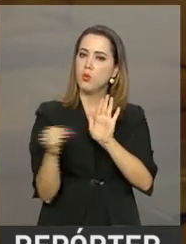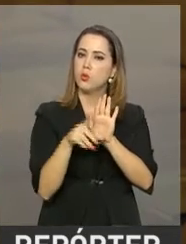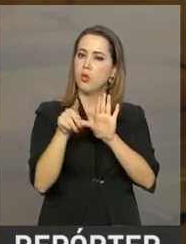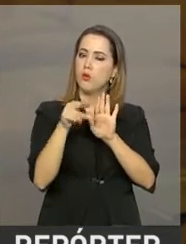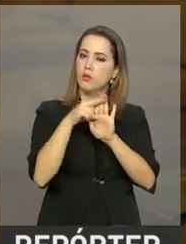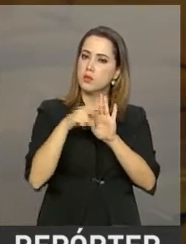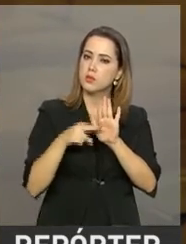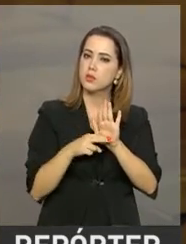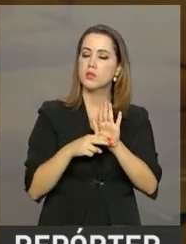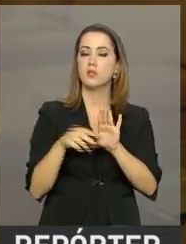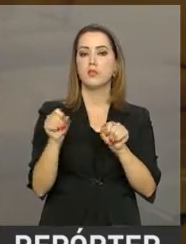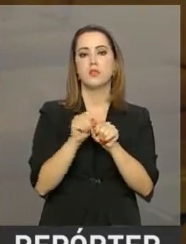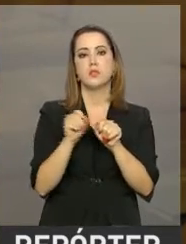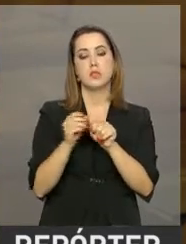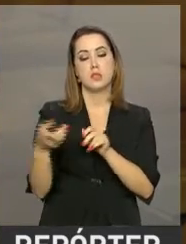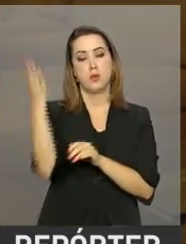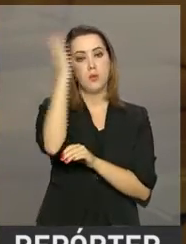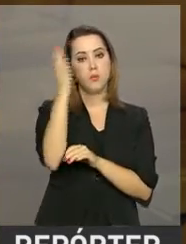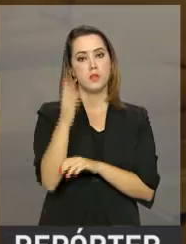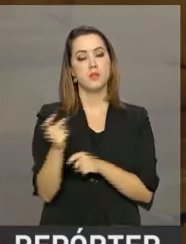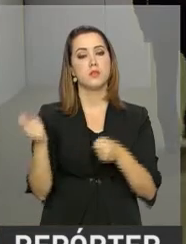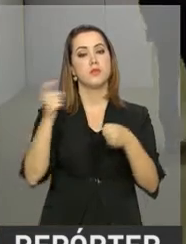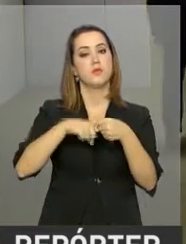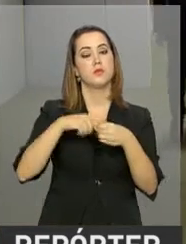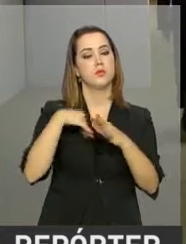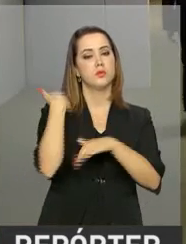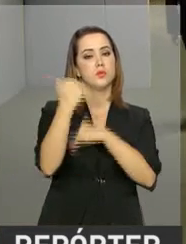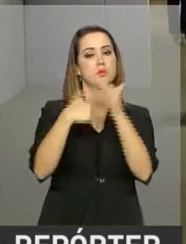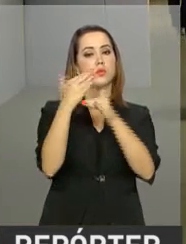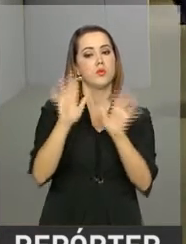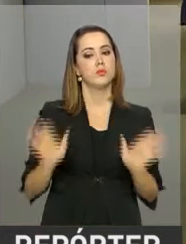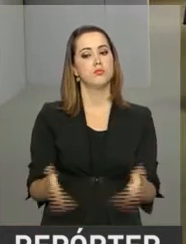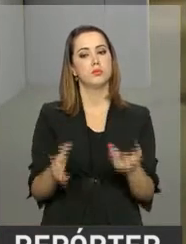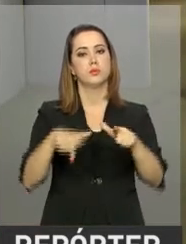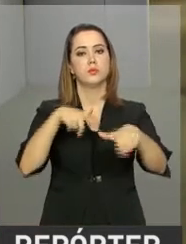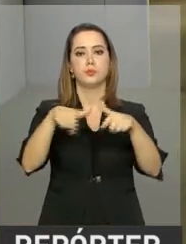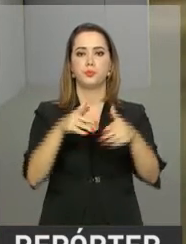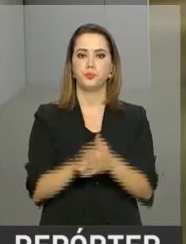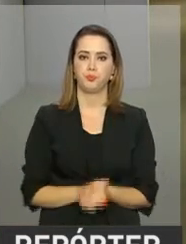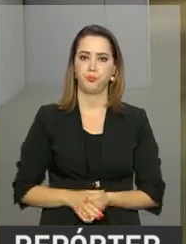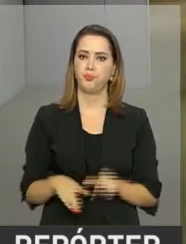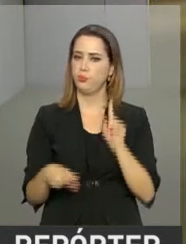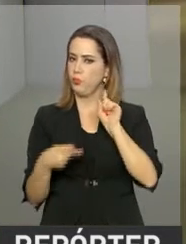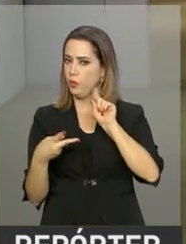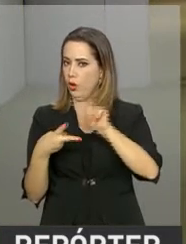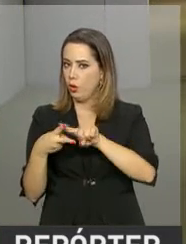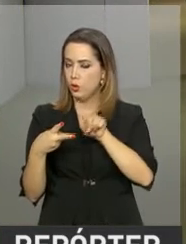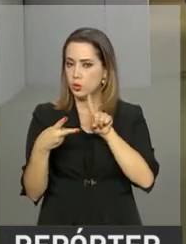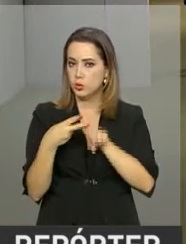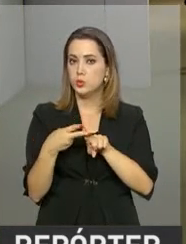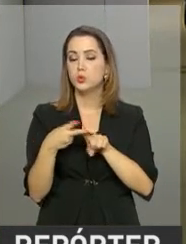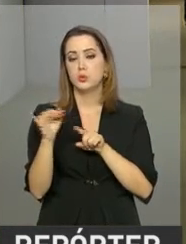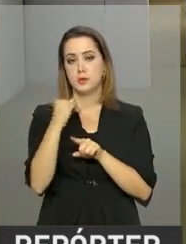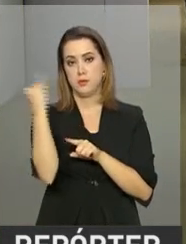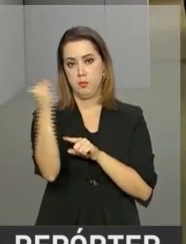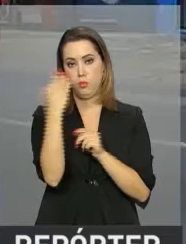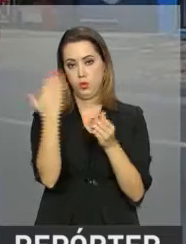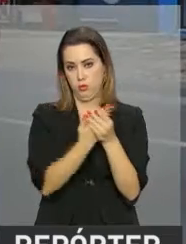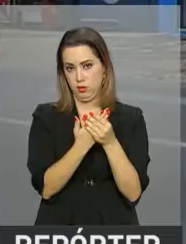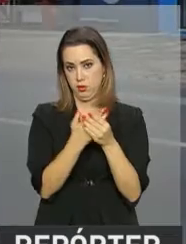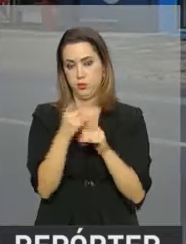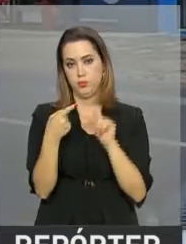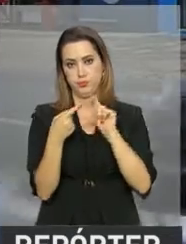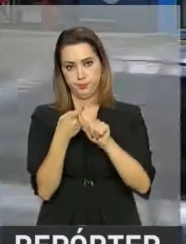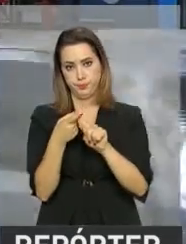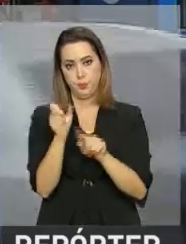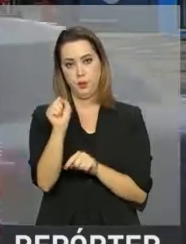Brasil voltar a crescer e gerar empregos. Entre as reformas estão duas que devem ser enviadas ao Congresso neste semestre: a